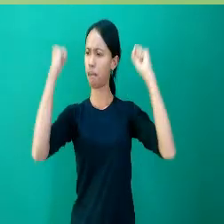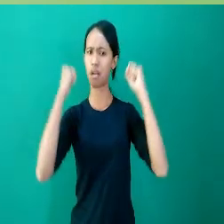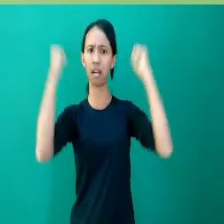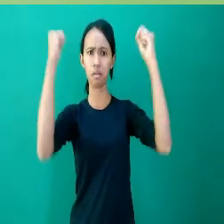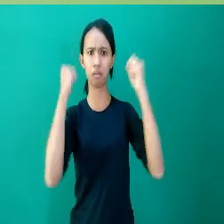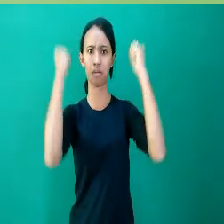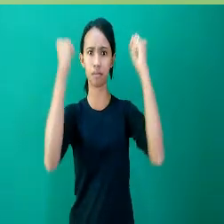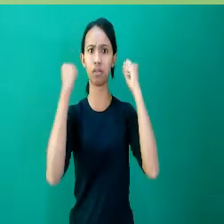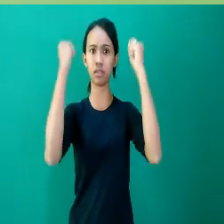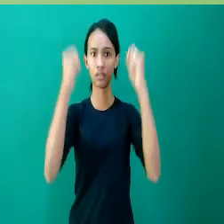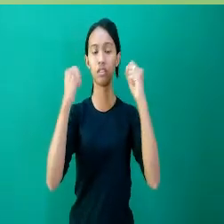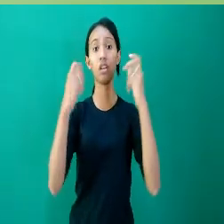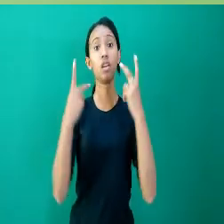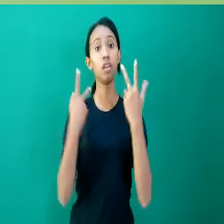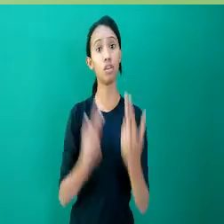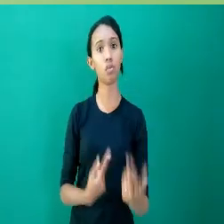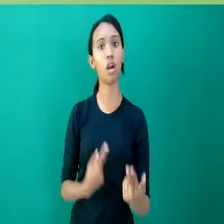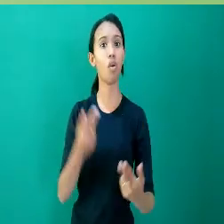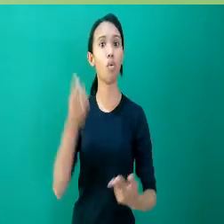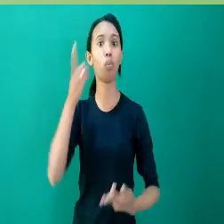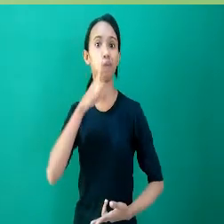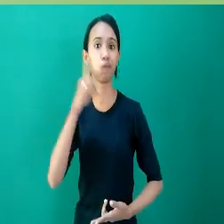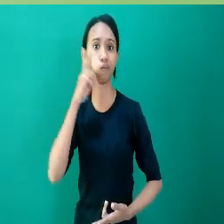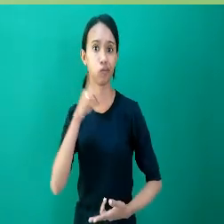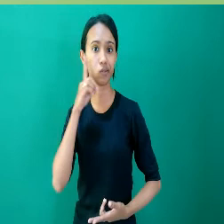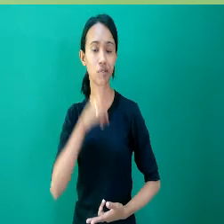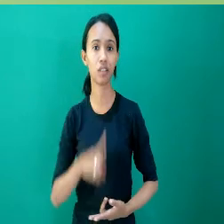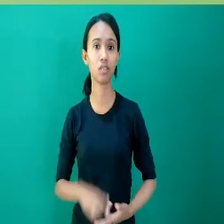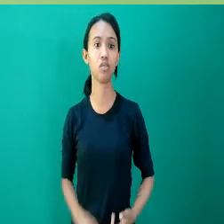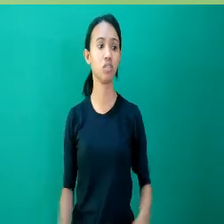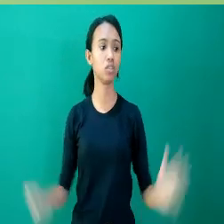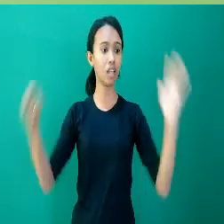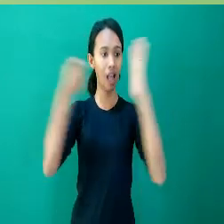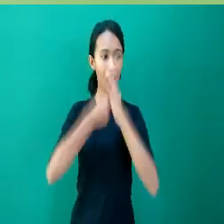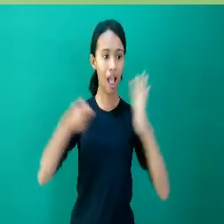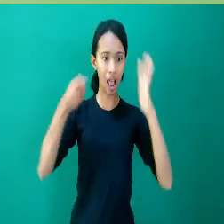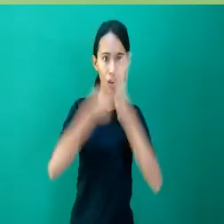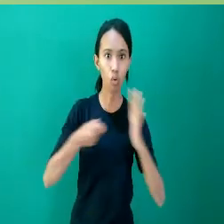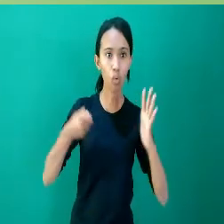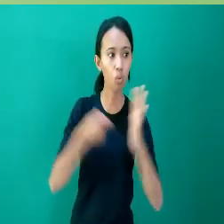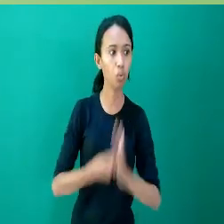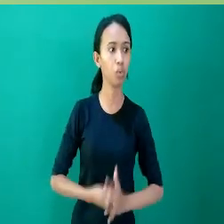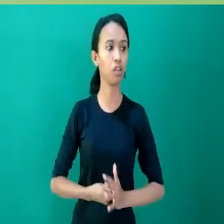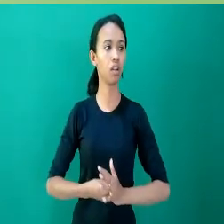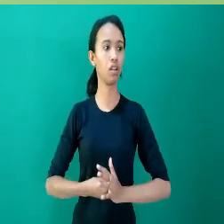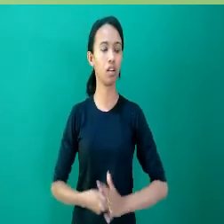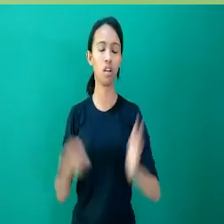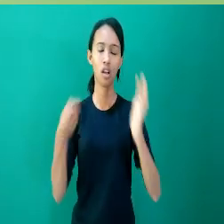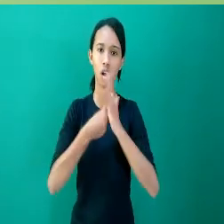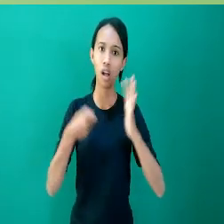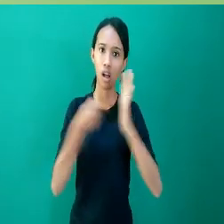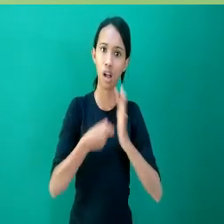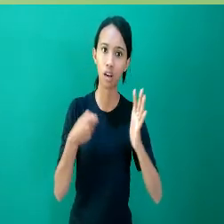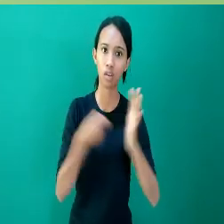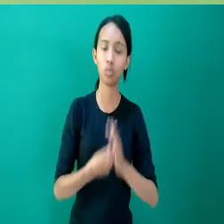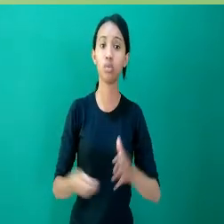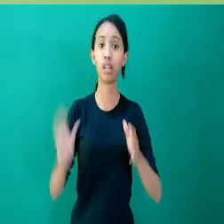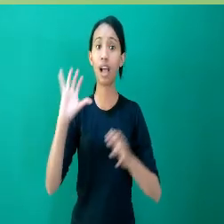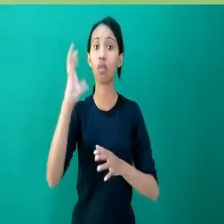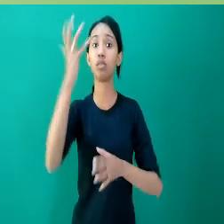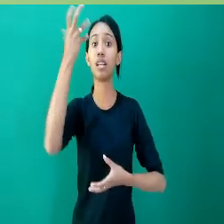manifestações como tem nos Estados Unidos, a luta, né, e os embates que tem são dentro